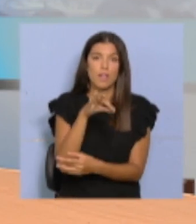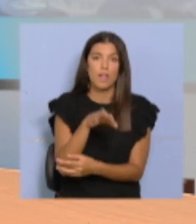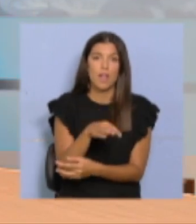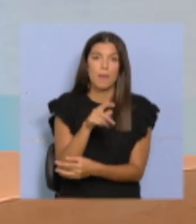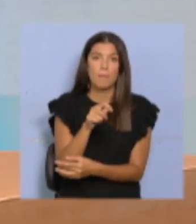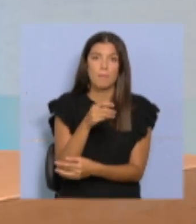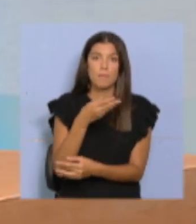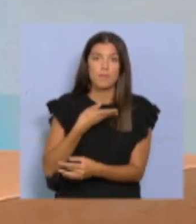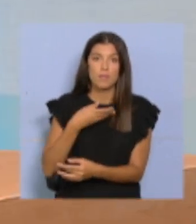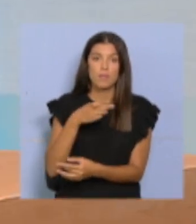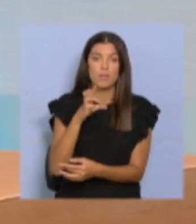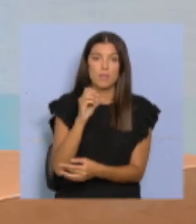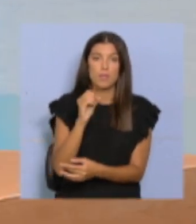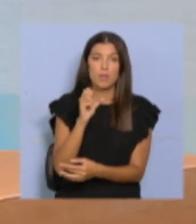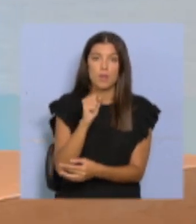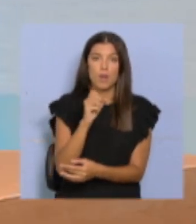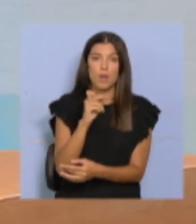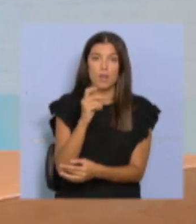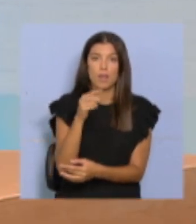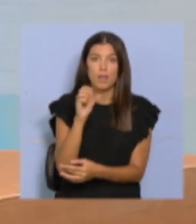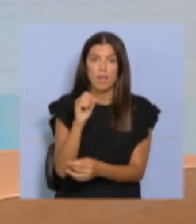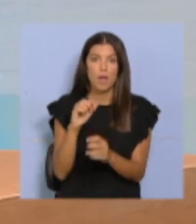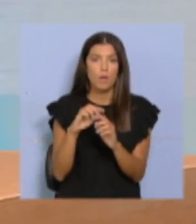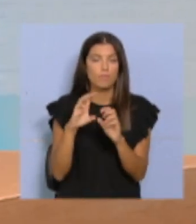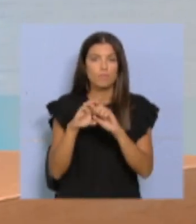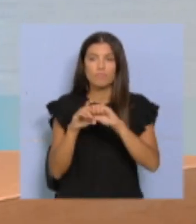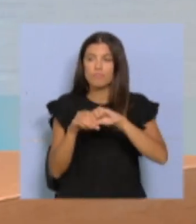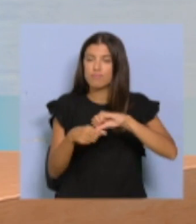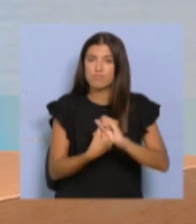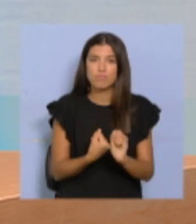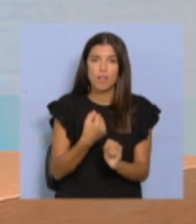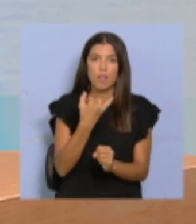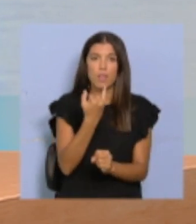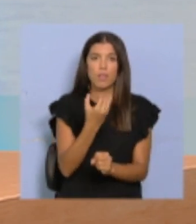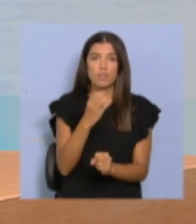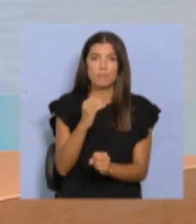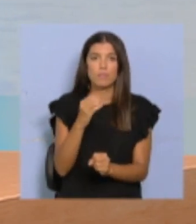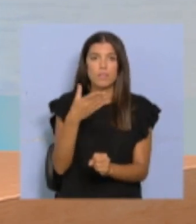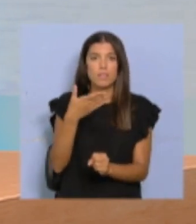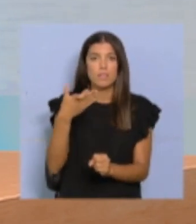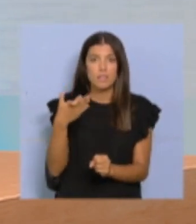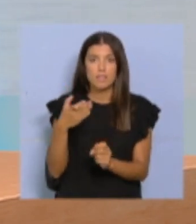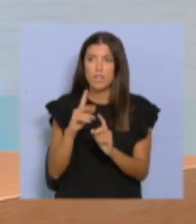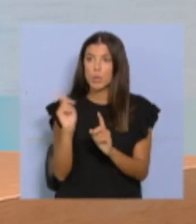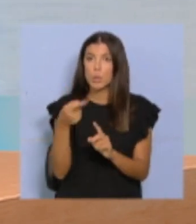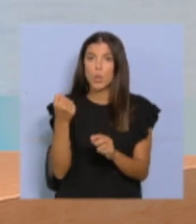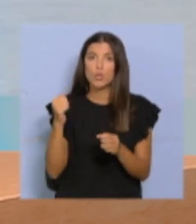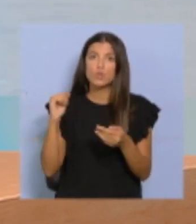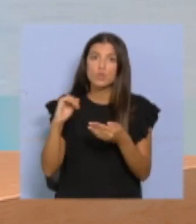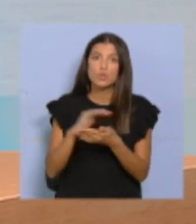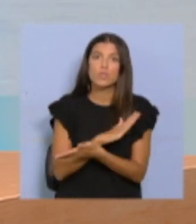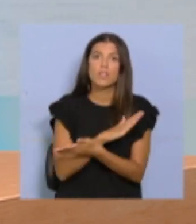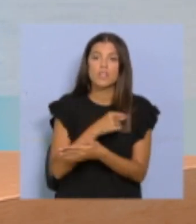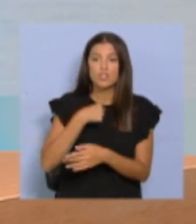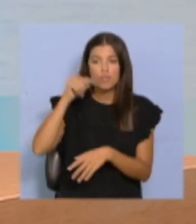grande desgraça. Em 2017 todos nós estivemos em Pedrógão, todos nós ouvimos promessas